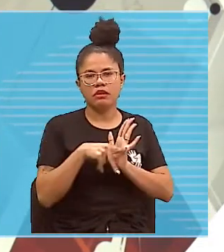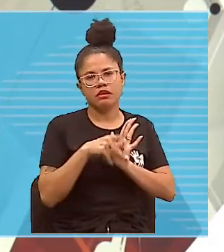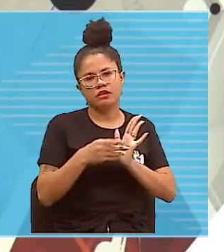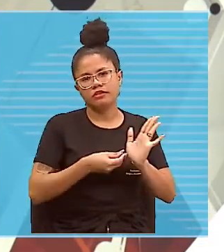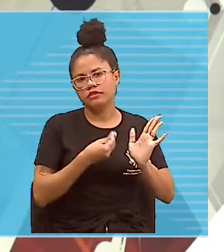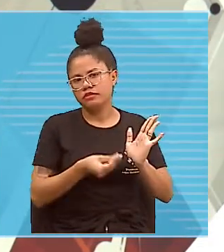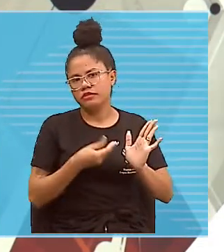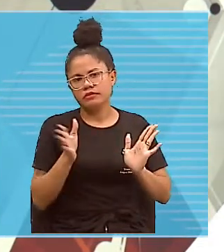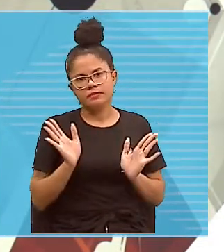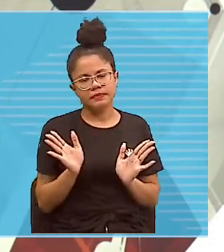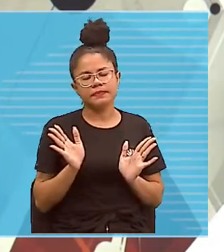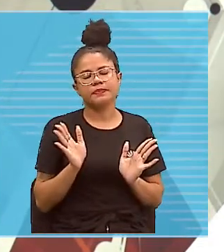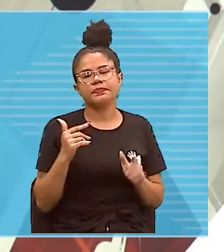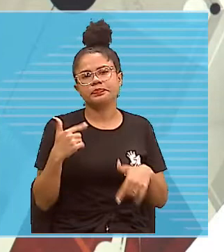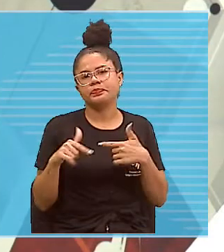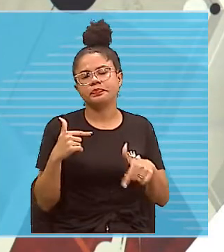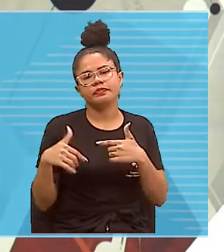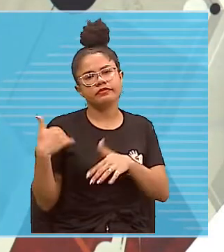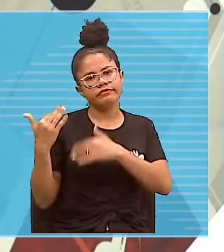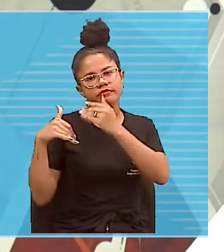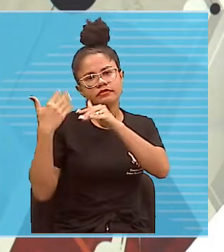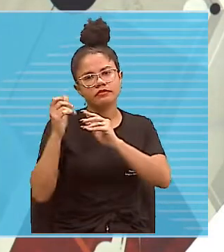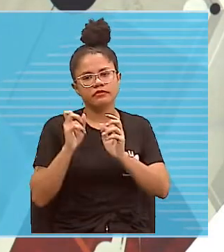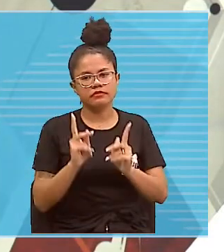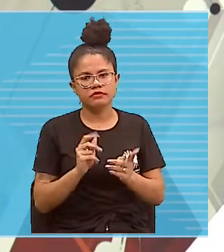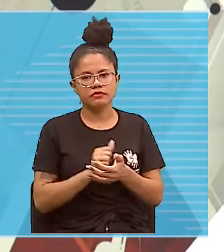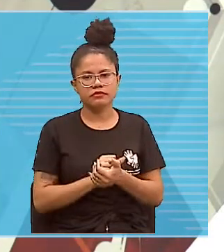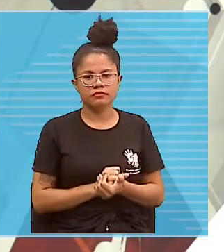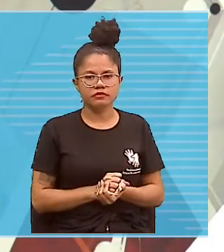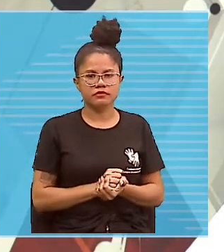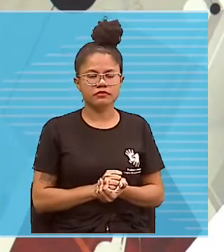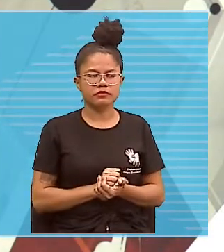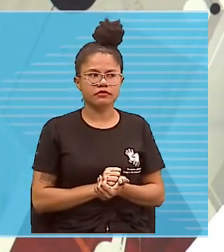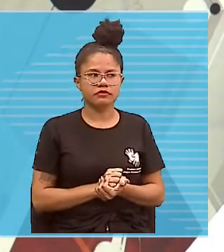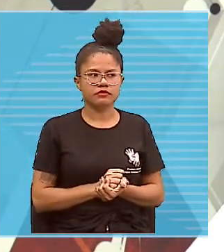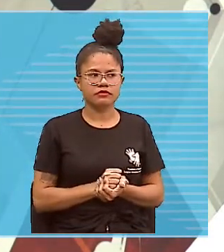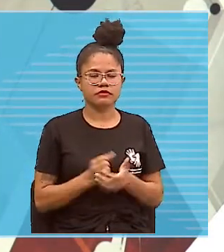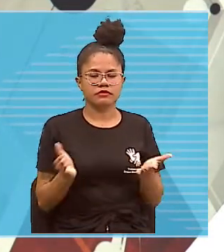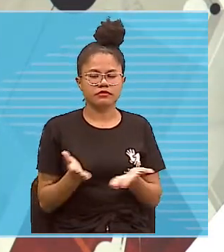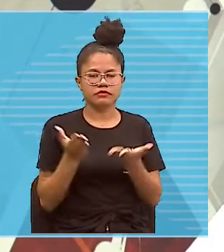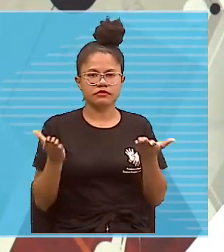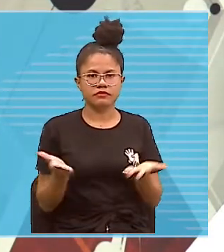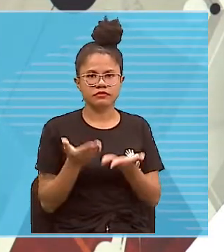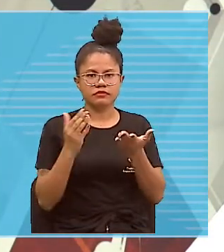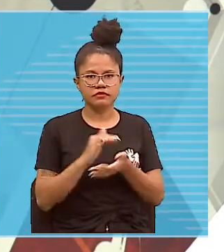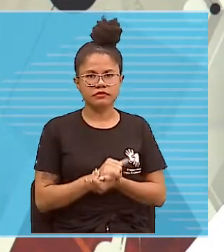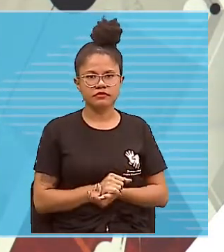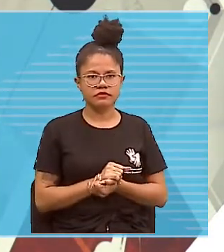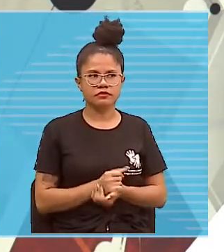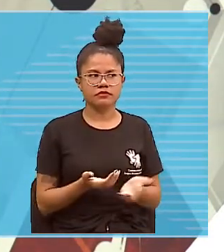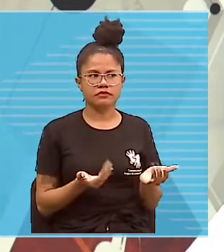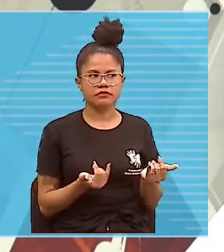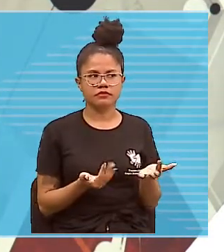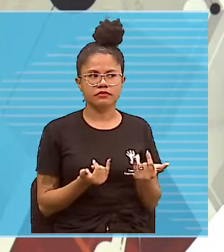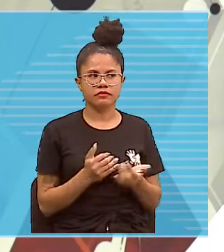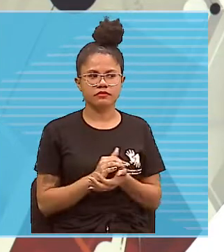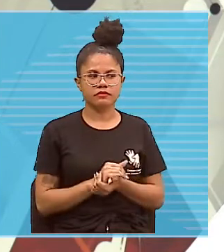diante dele. Então, é algo bem particular. E estimula a participação dos jovens na esfera política,